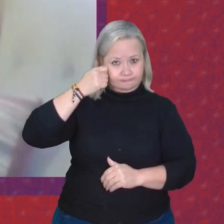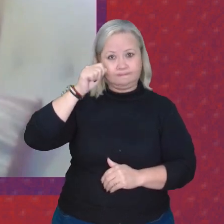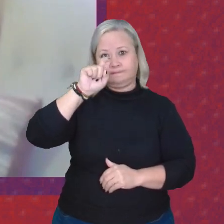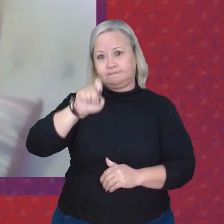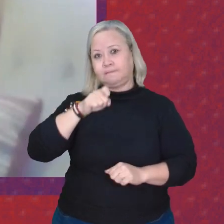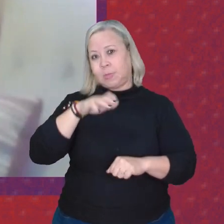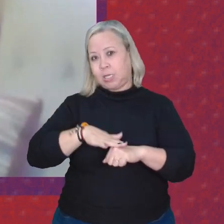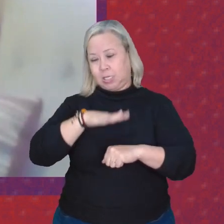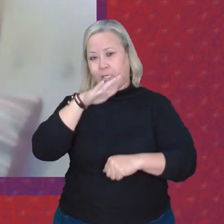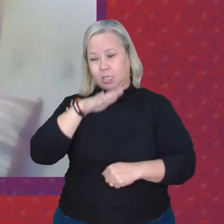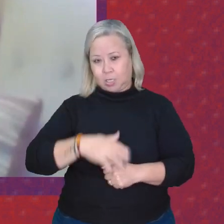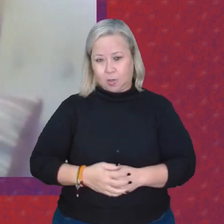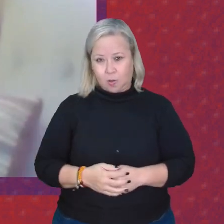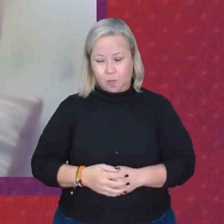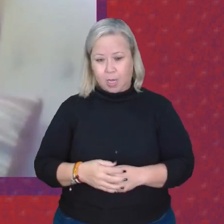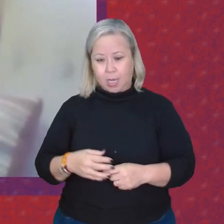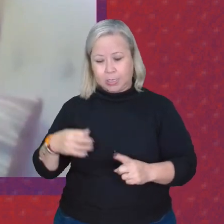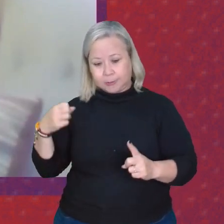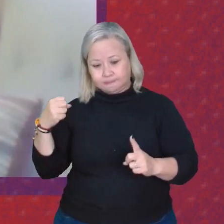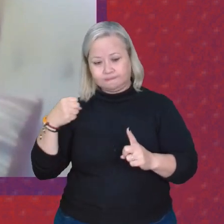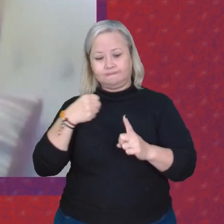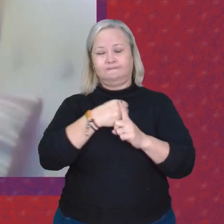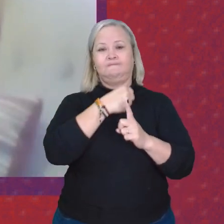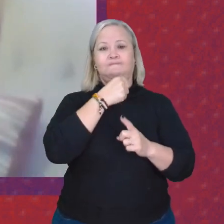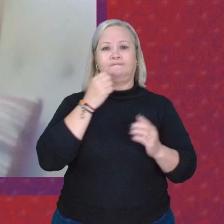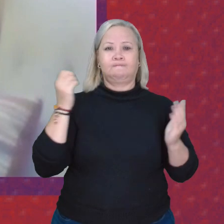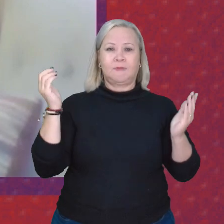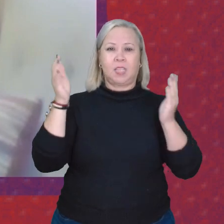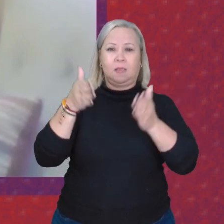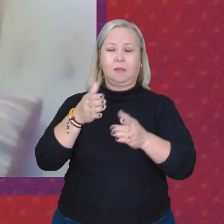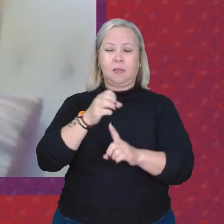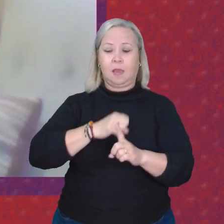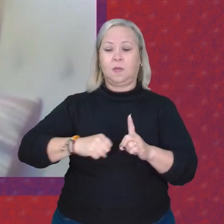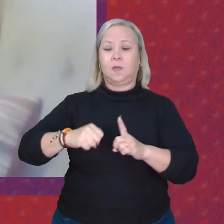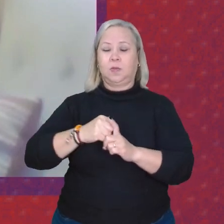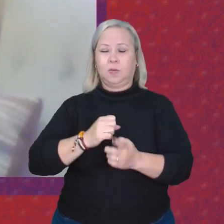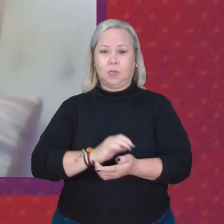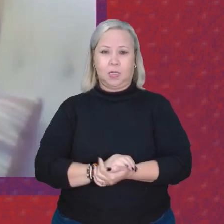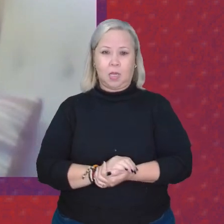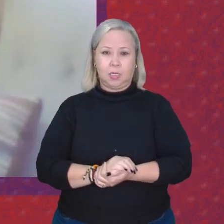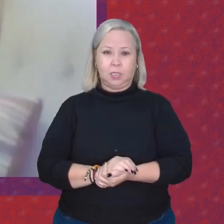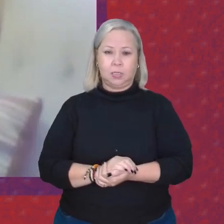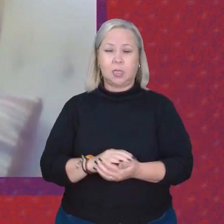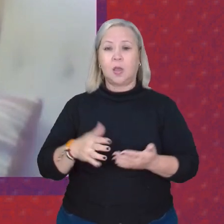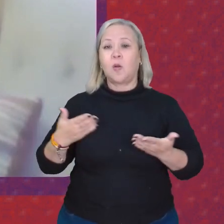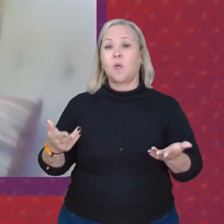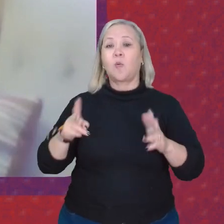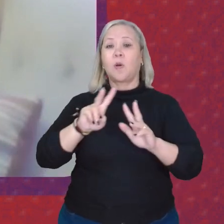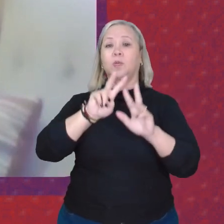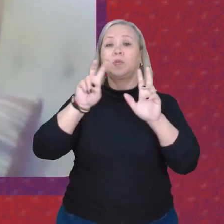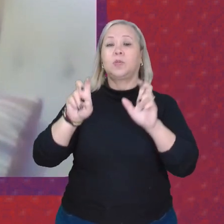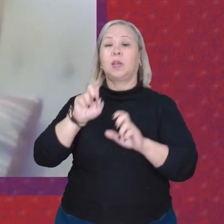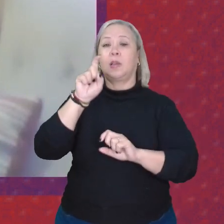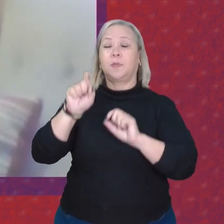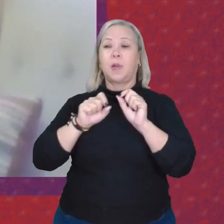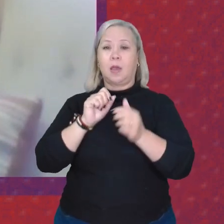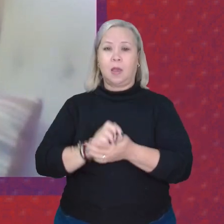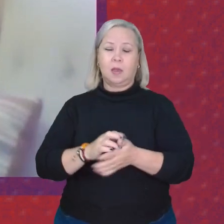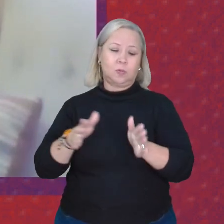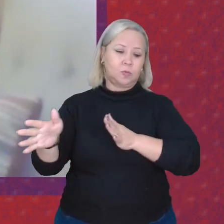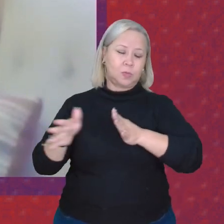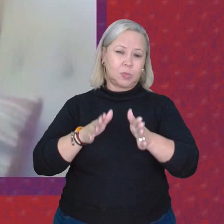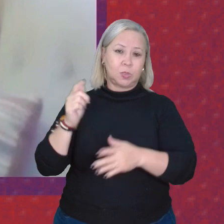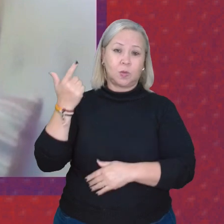muito mais afetadas na nossa sociedade quando o tema é o acesso ao